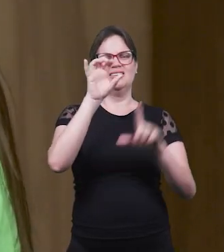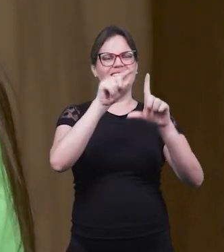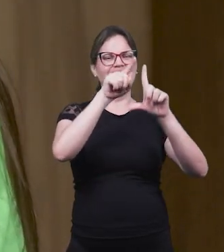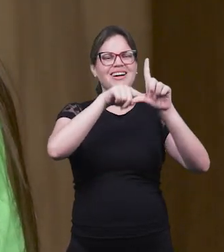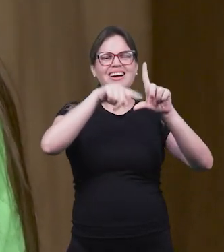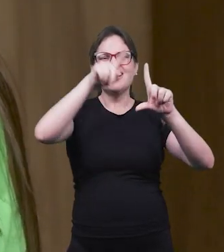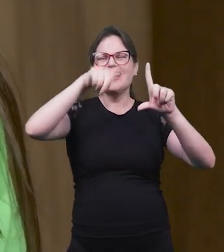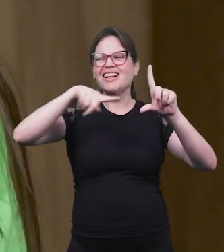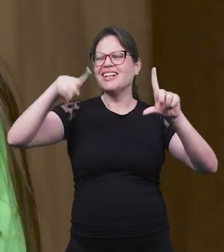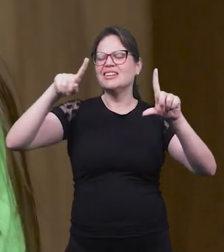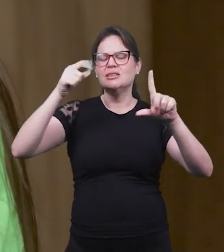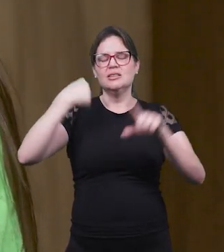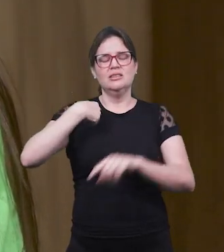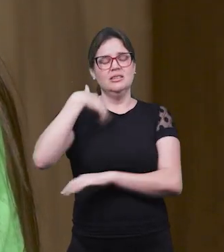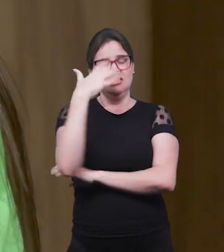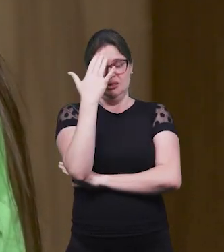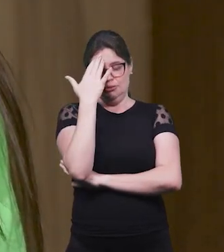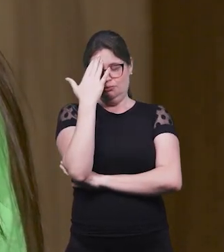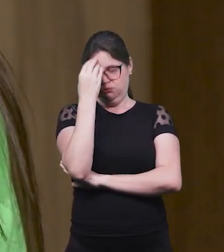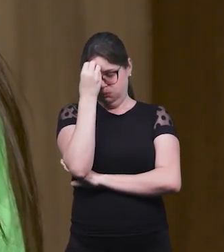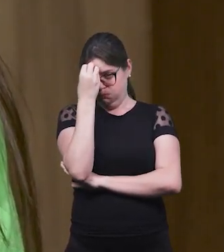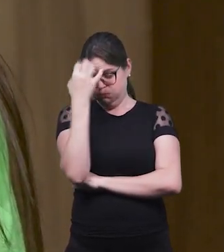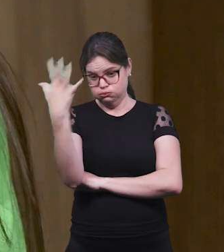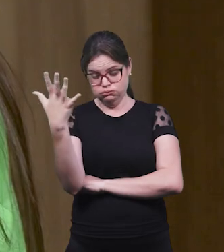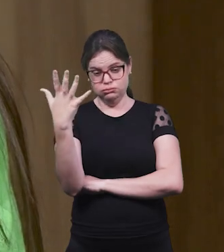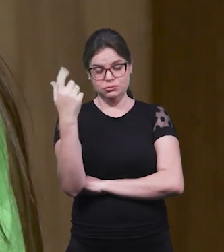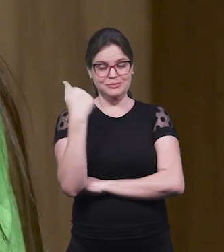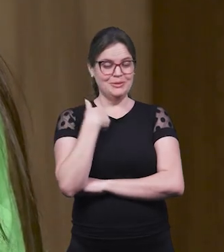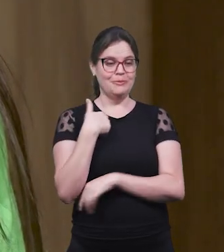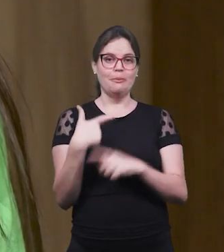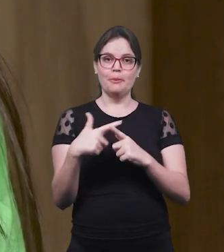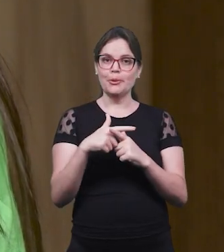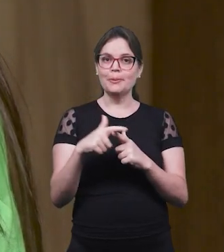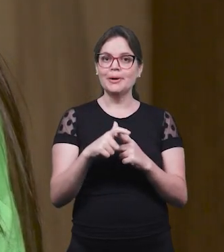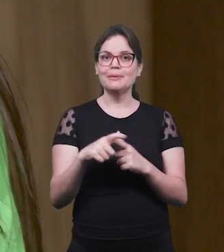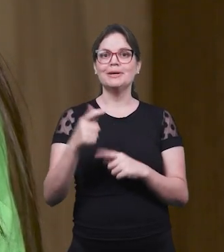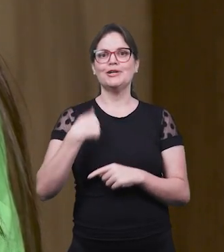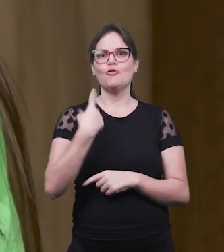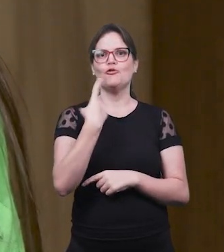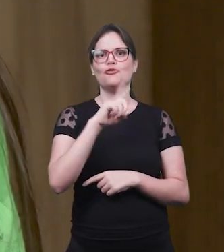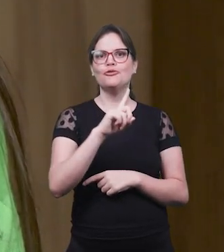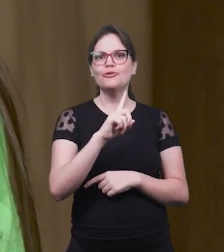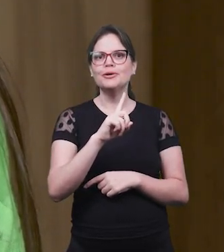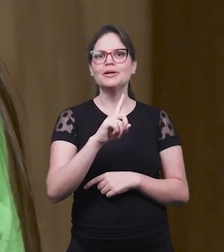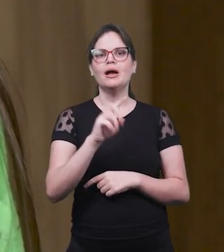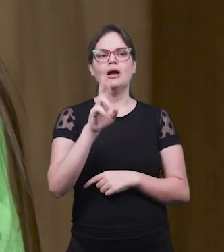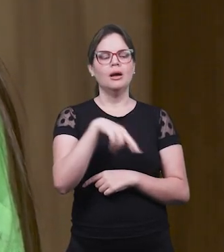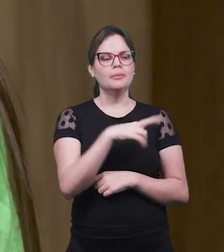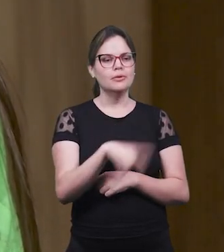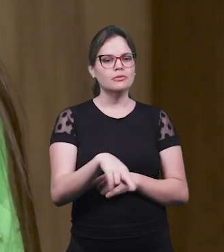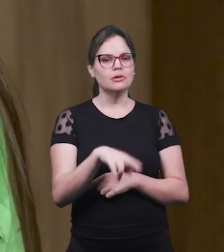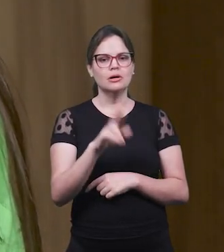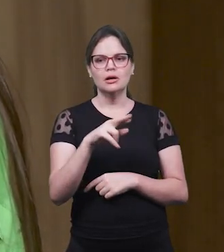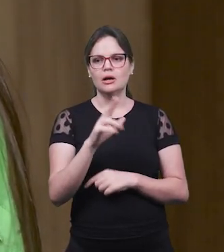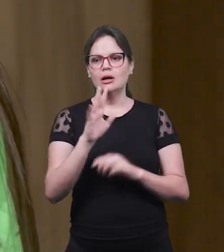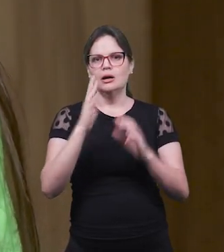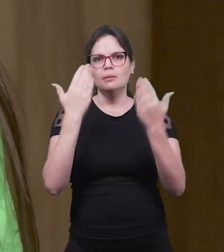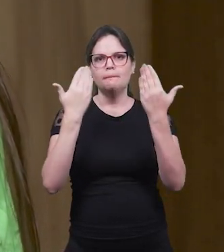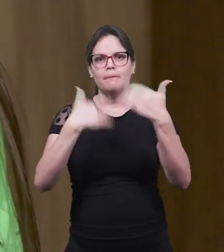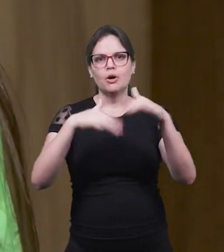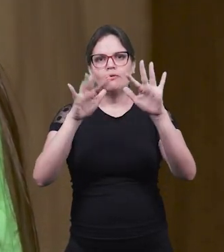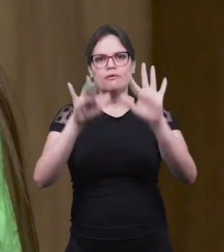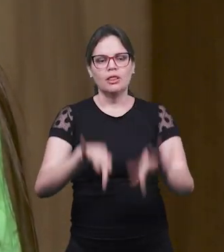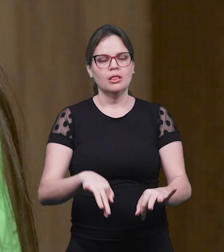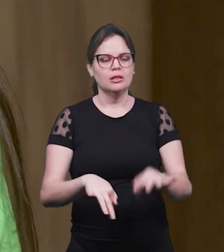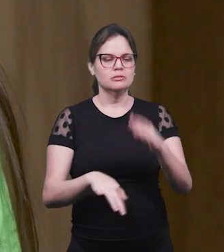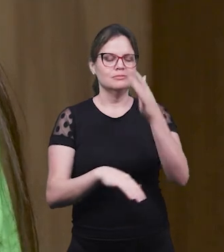eu tive assim muito problema. E fui para a final. Prova final. Prova final. E quando eu fui para aquela